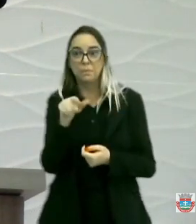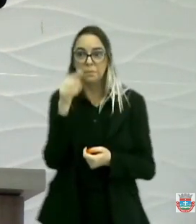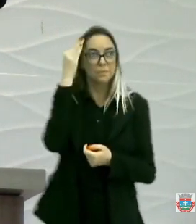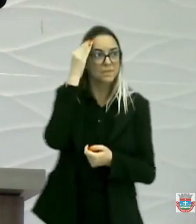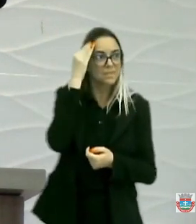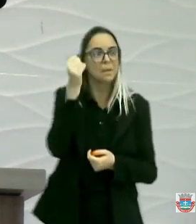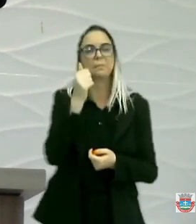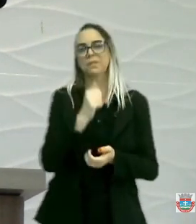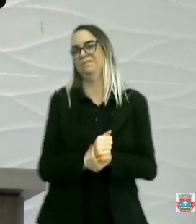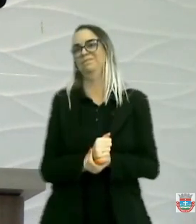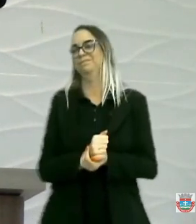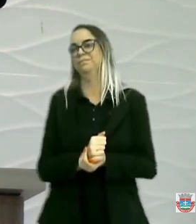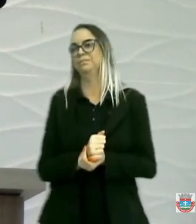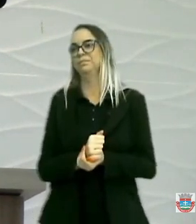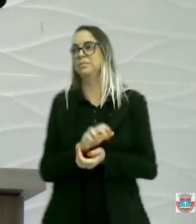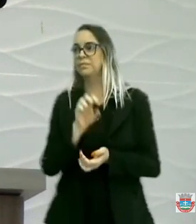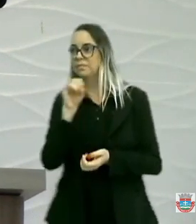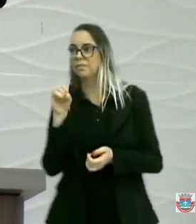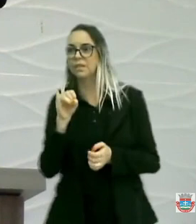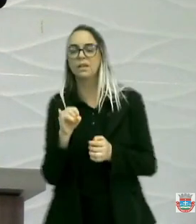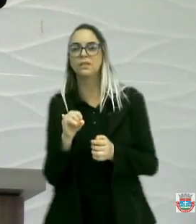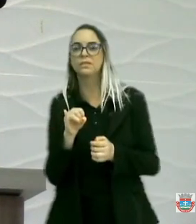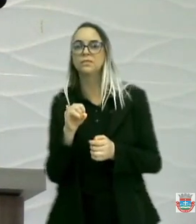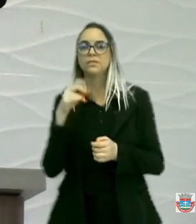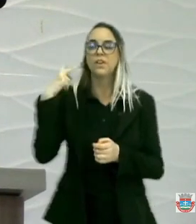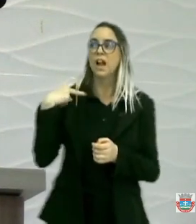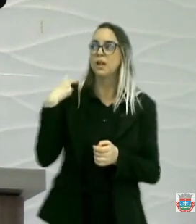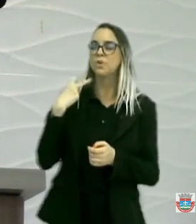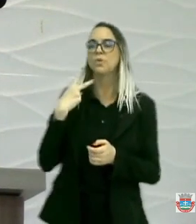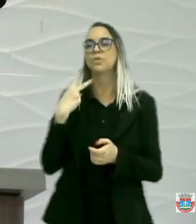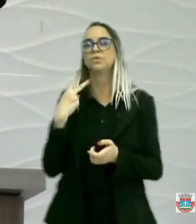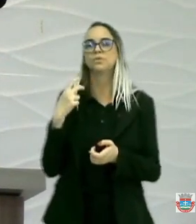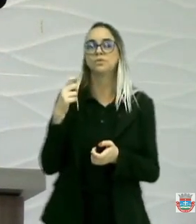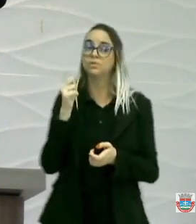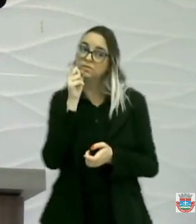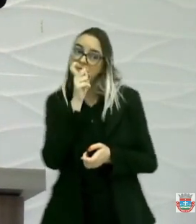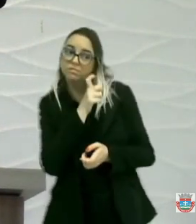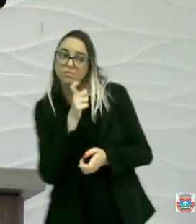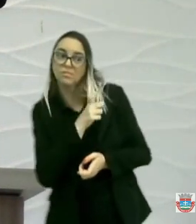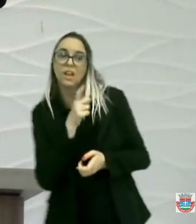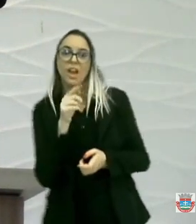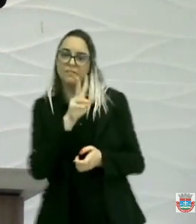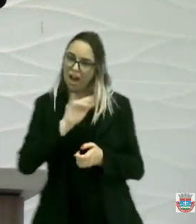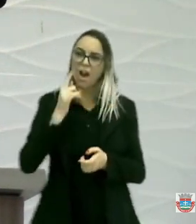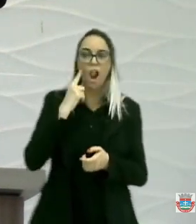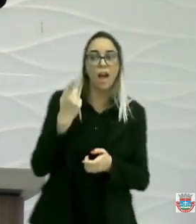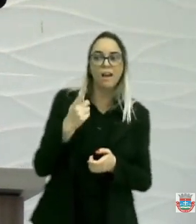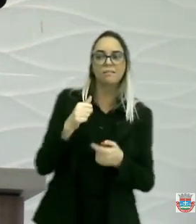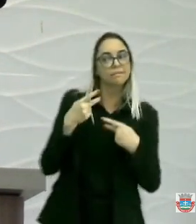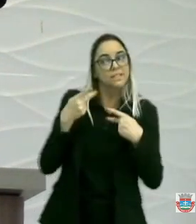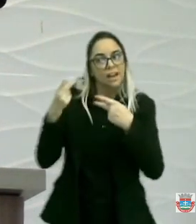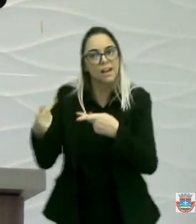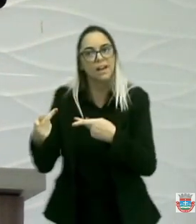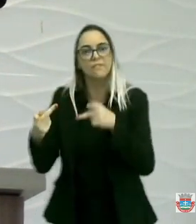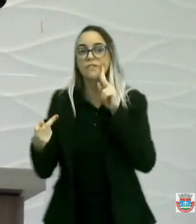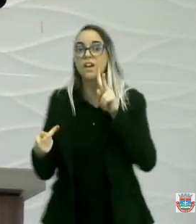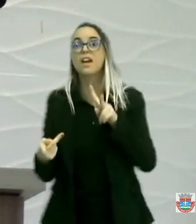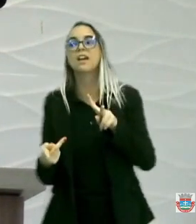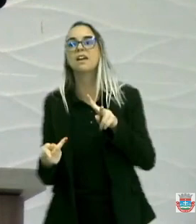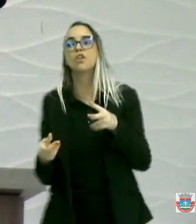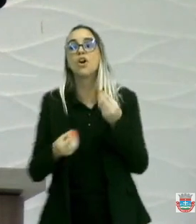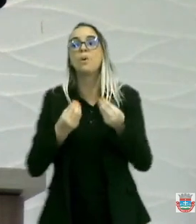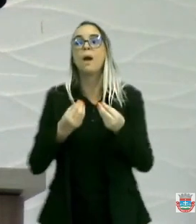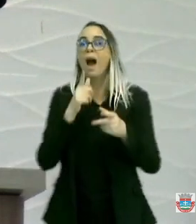se o vereador achar que a vereadora está faltando com a verdade, vamos fazer uma visita na cisterna que está recebendo água?